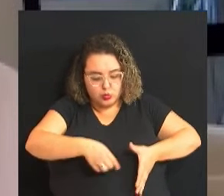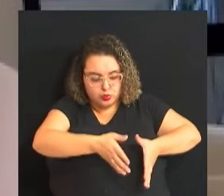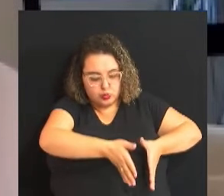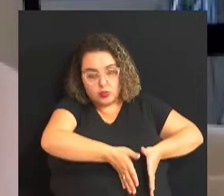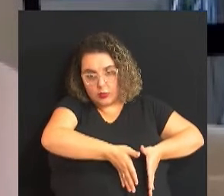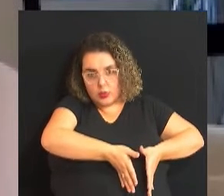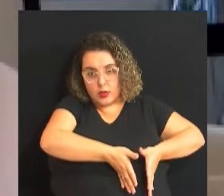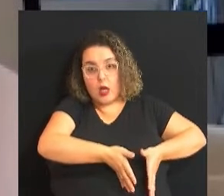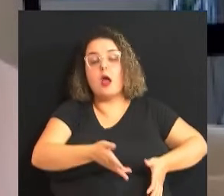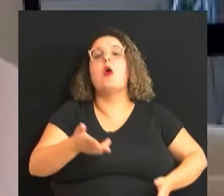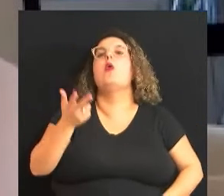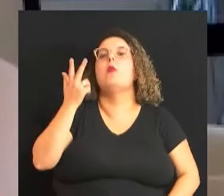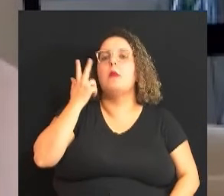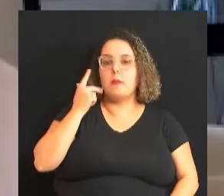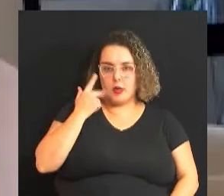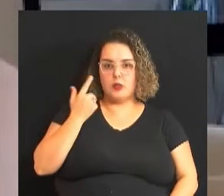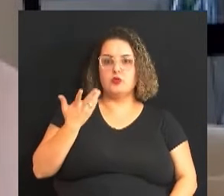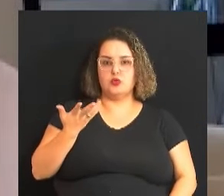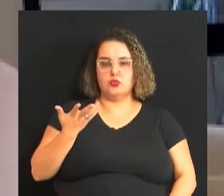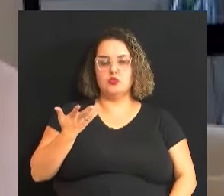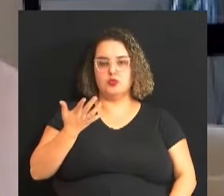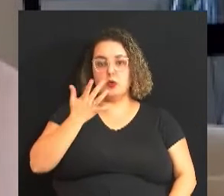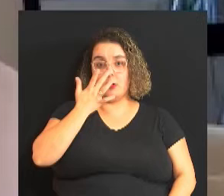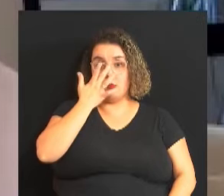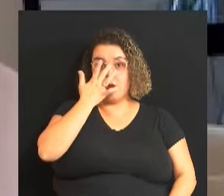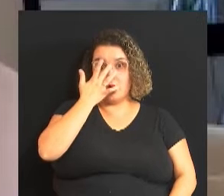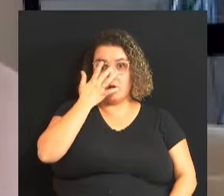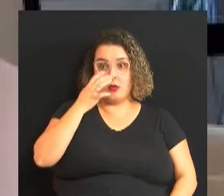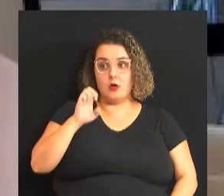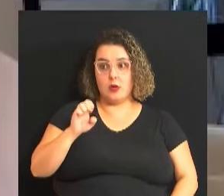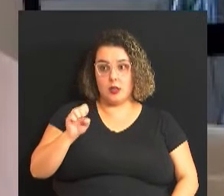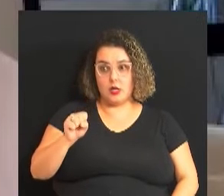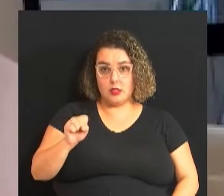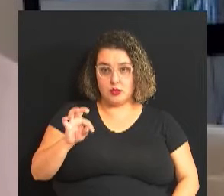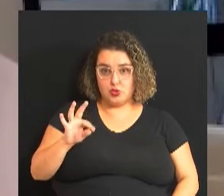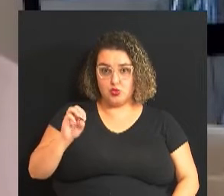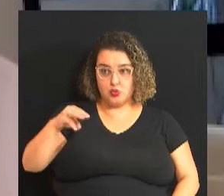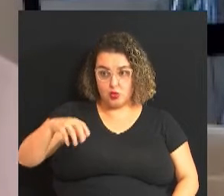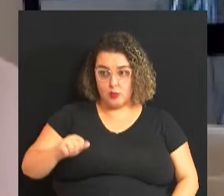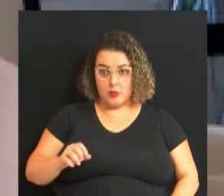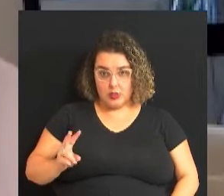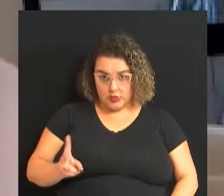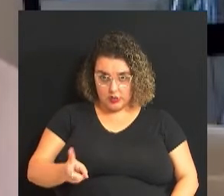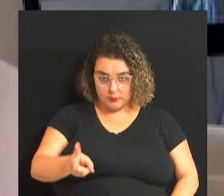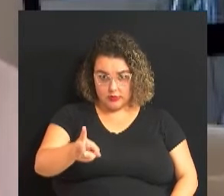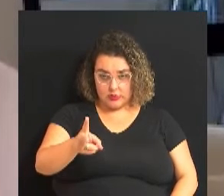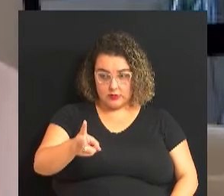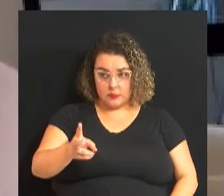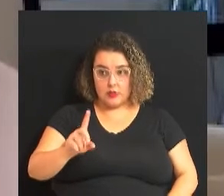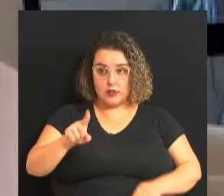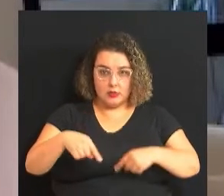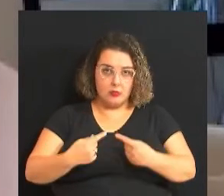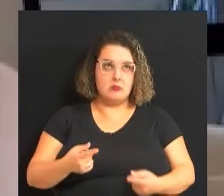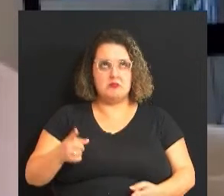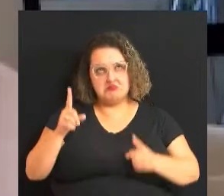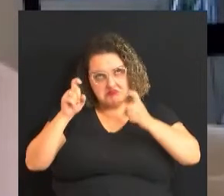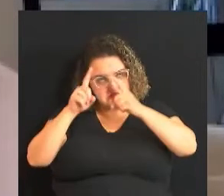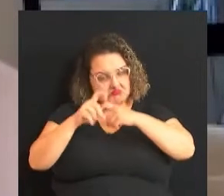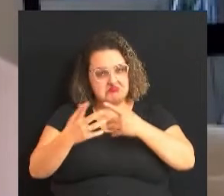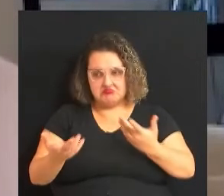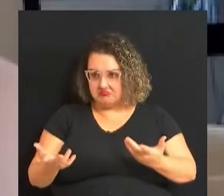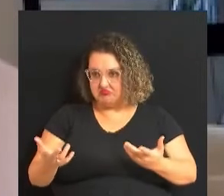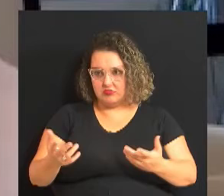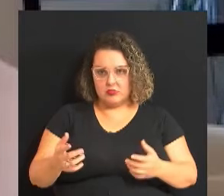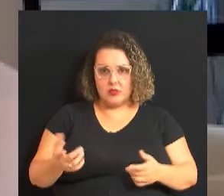mais comum de a pessoa ter um estômago definitivo. Existem outras situações mais raras, daí são casos